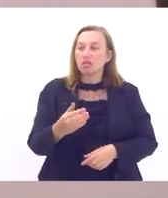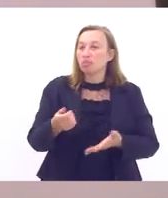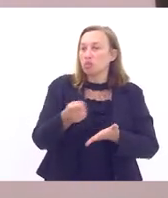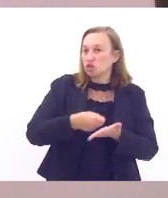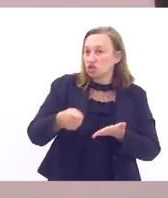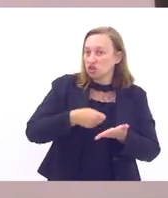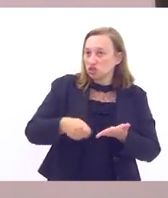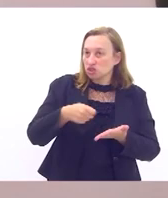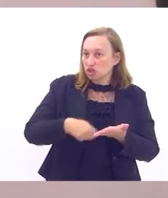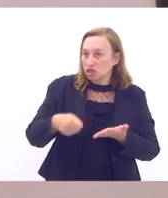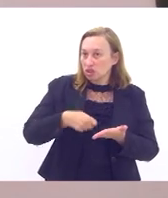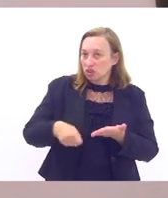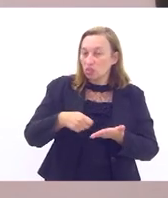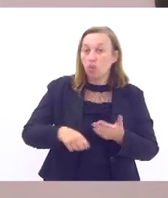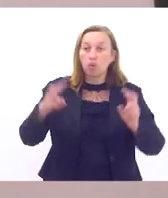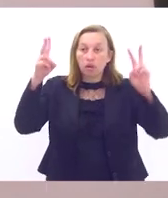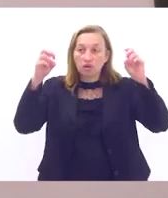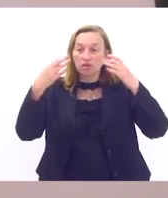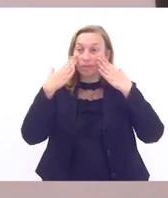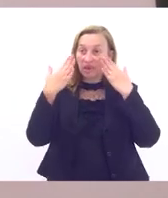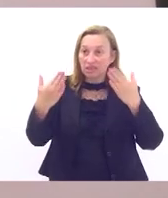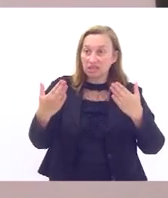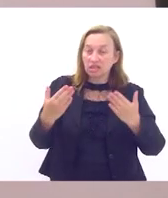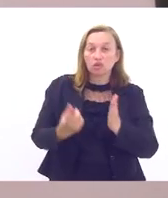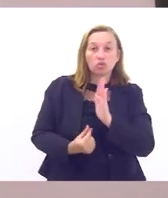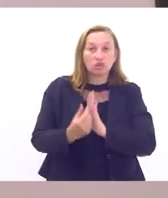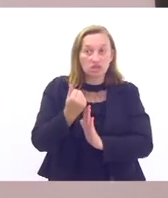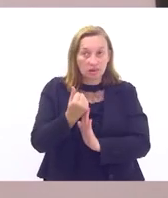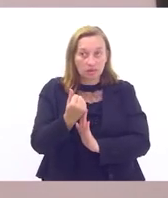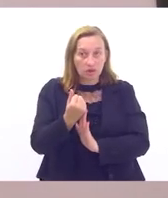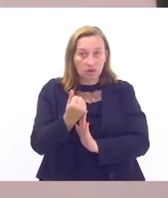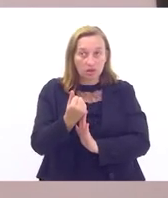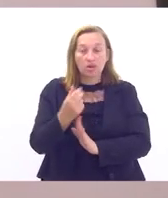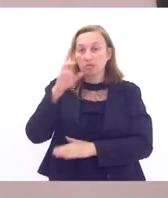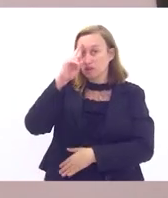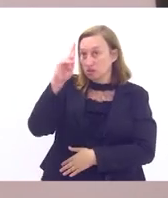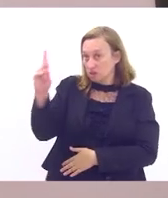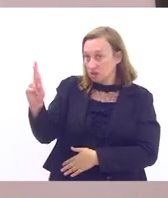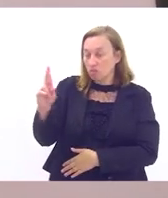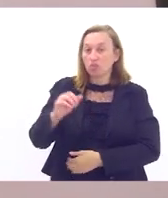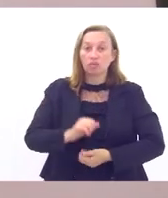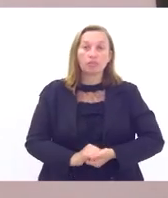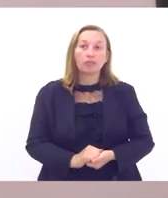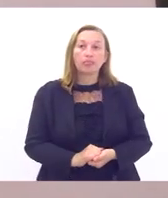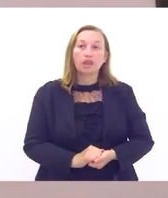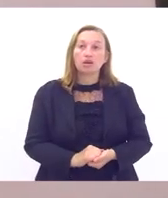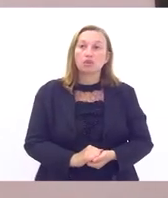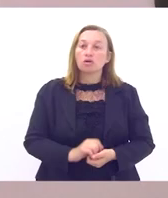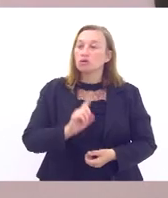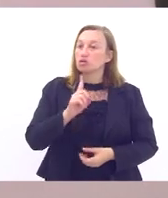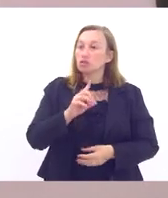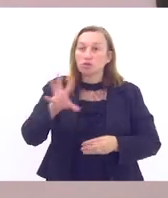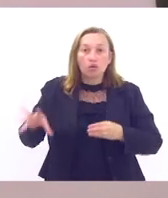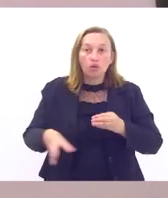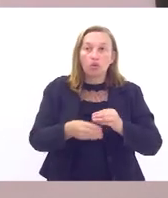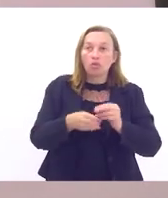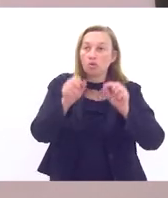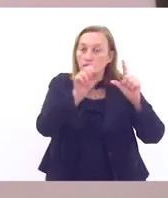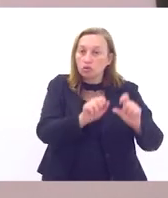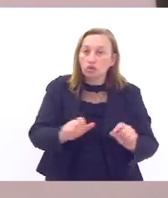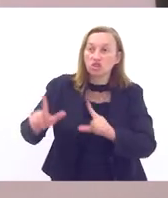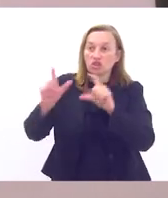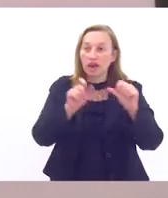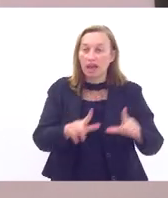escrito a questão dessa apresentação do orçamento feita pelo senhor. Tá, o senhor não colocou no slide, então a gente